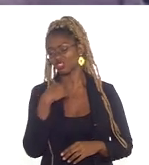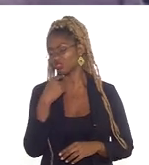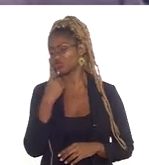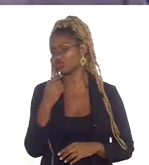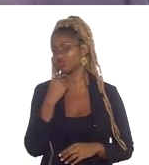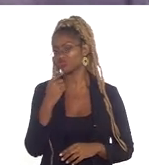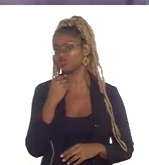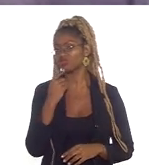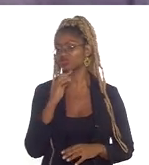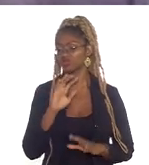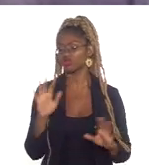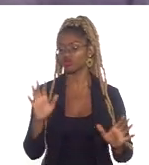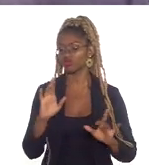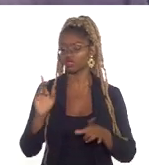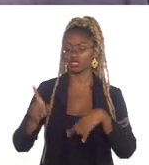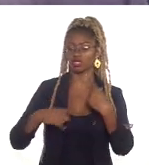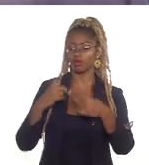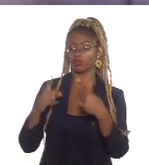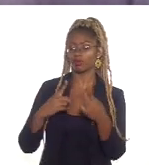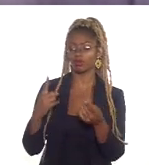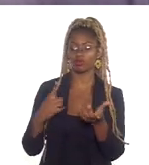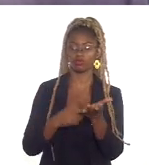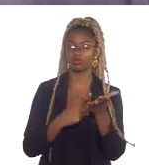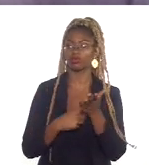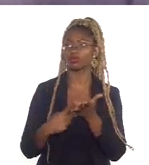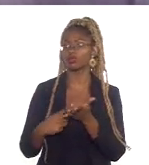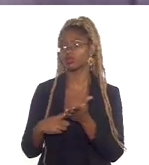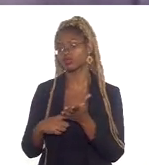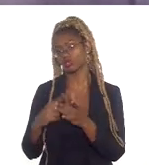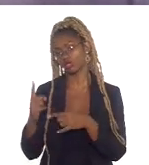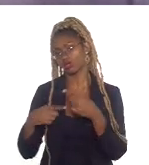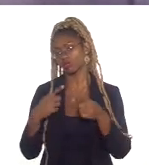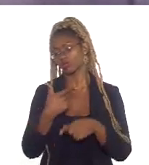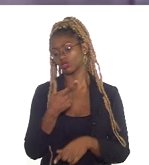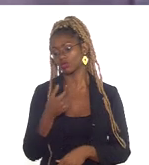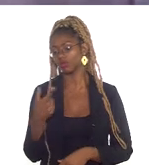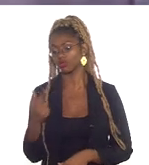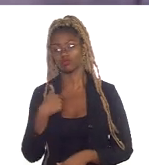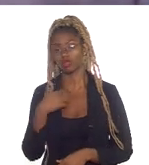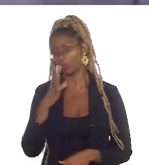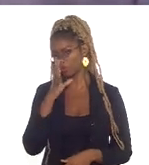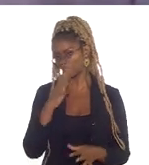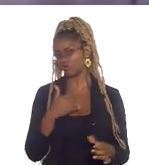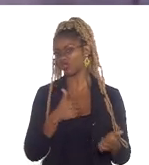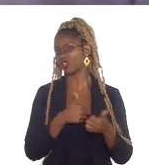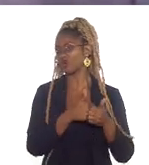em relação a depois das tratativas que ocorreram após 2020, que aí eu já não acompanhei mais